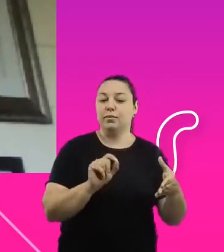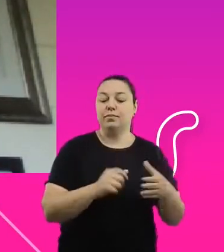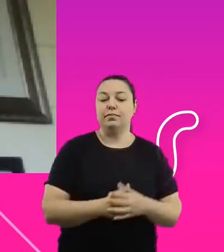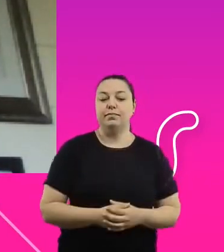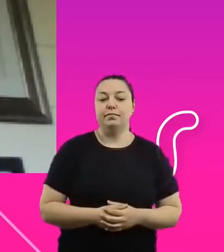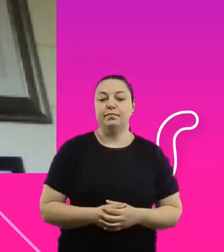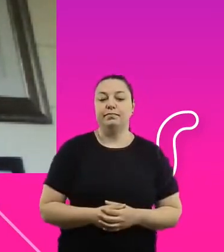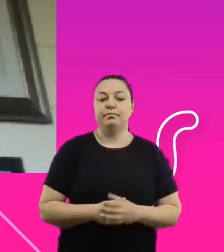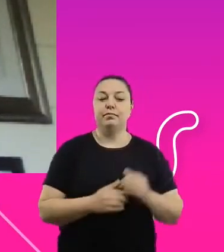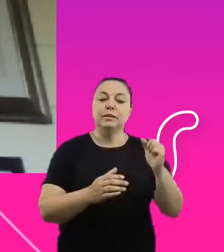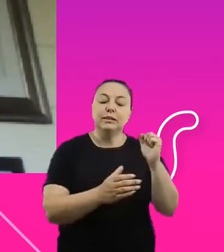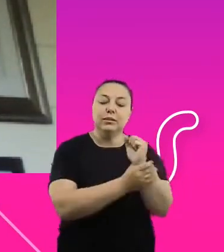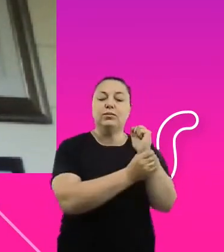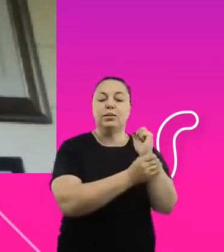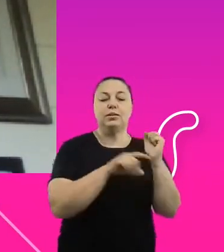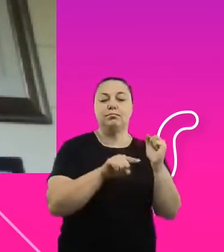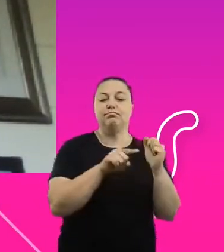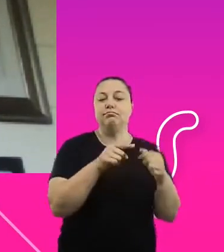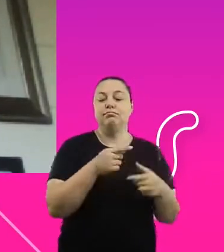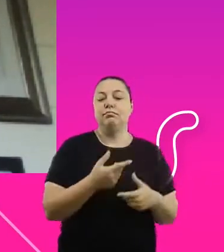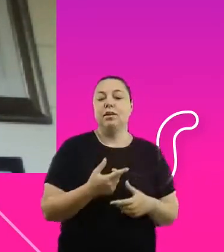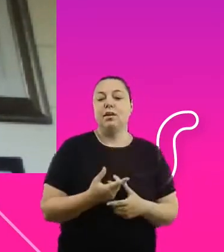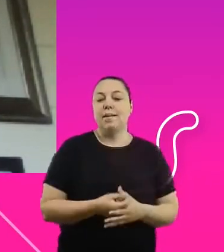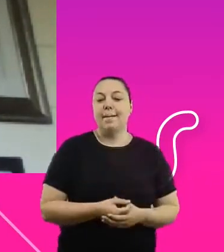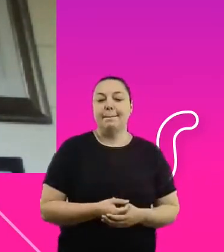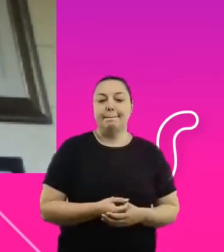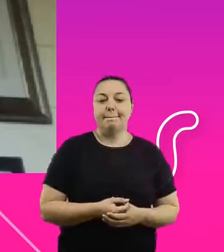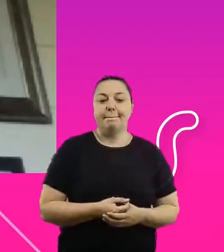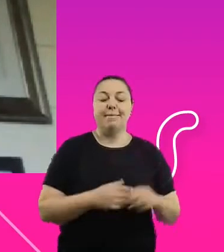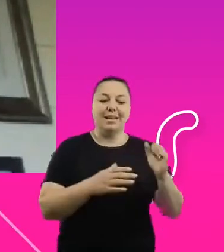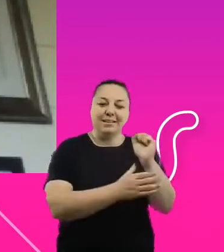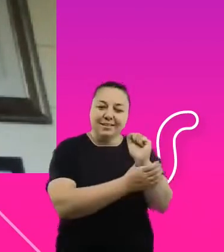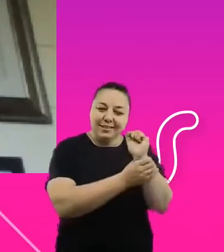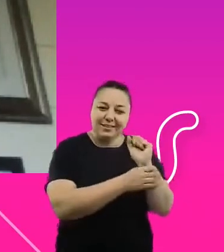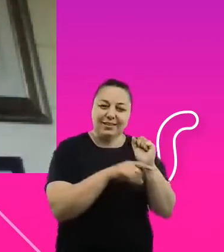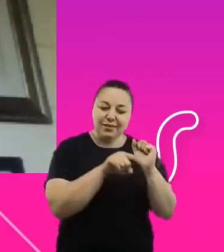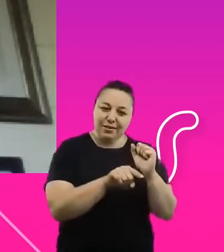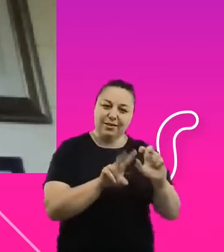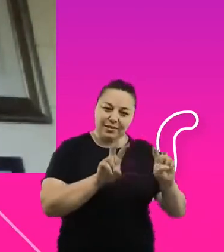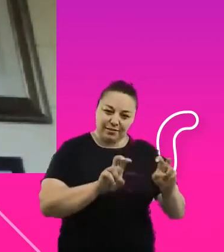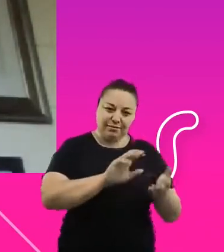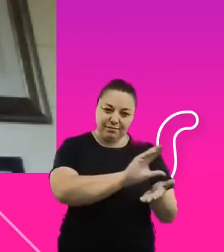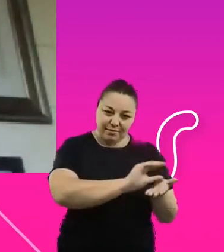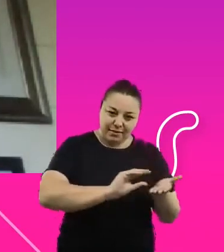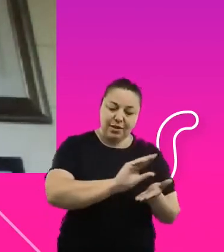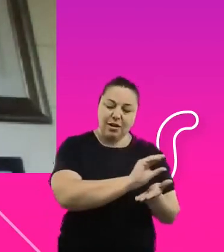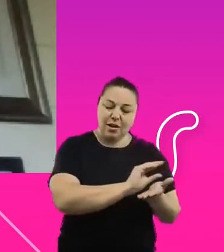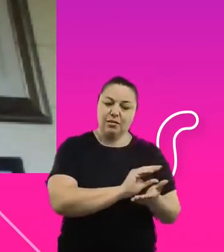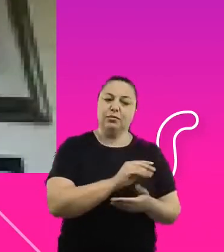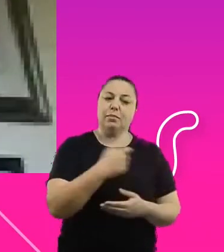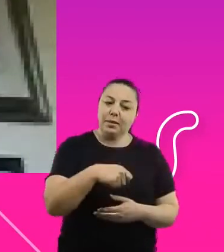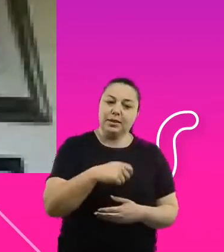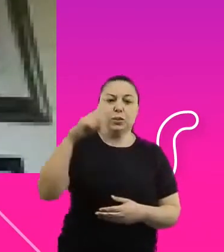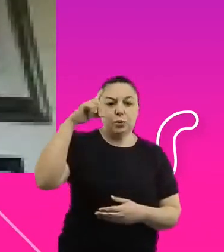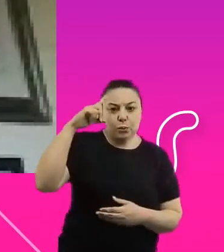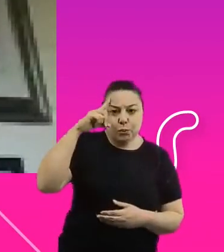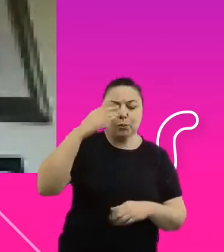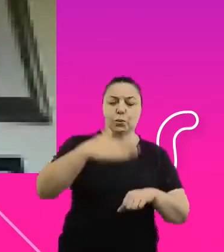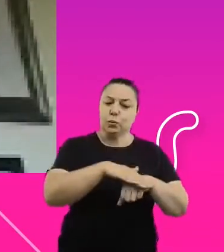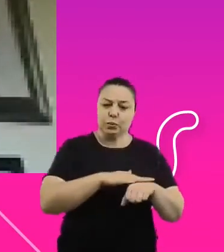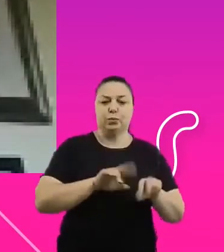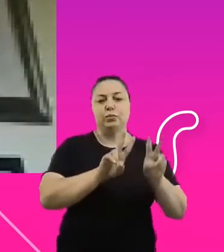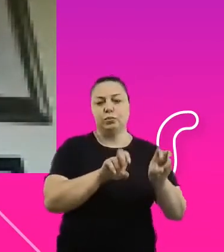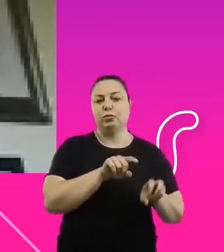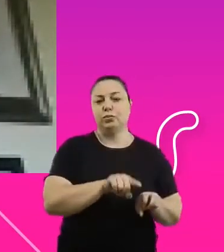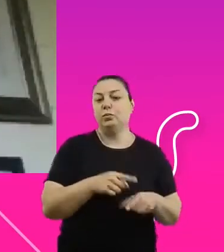segurança deveria ser um assunto do dia a dia, né? Então, deixa eu só abrir aqui minha tela.